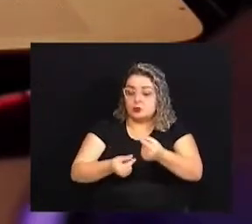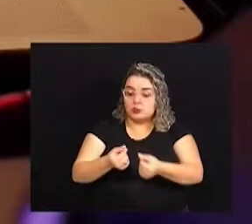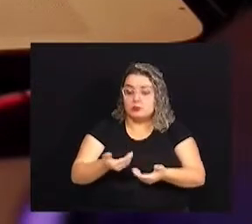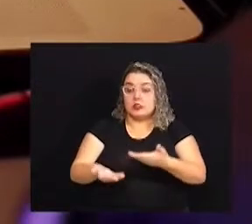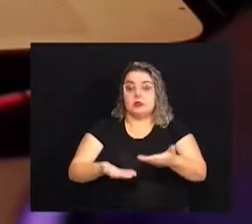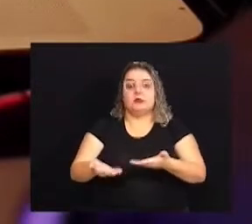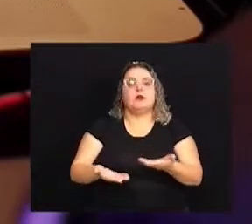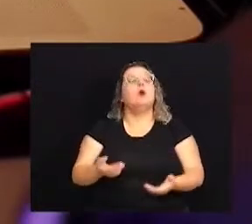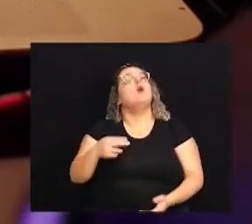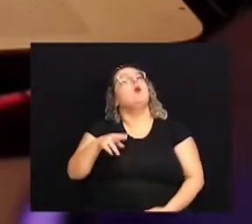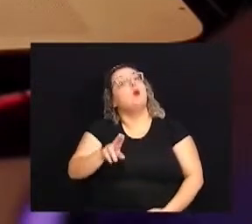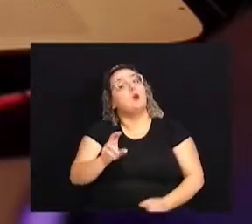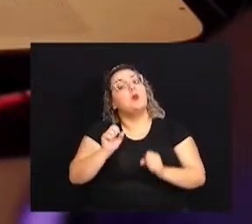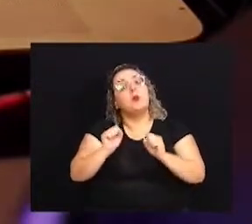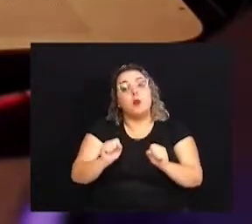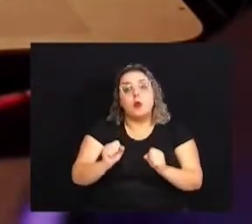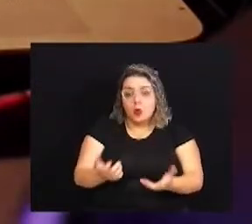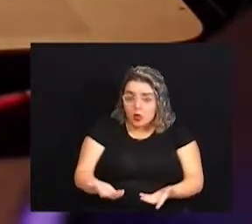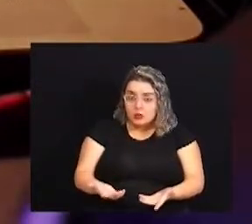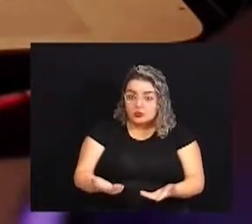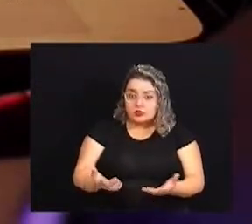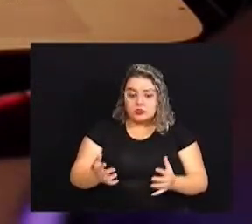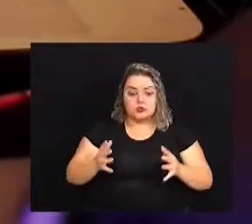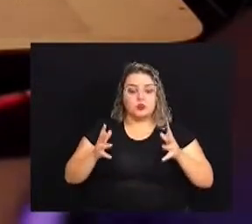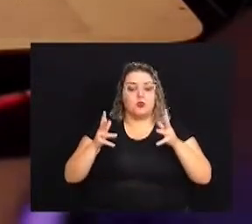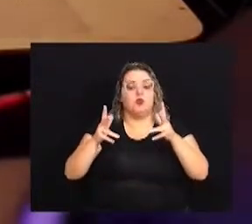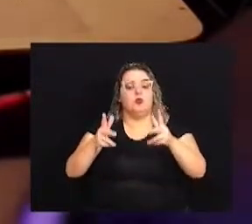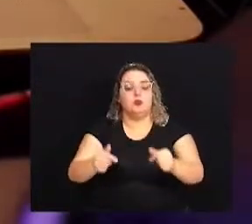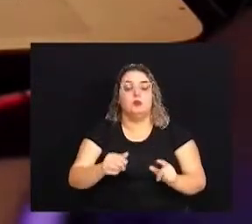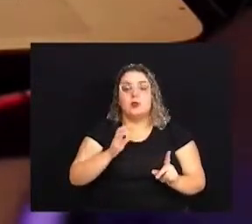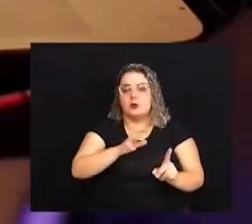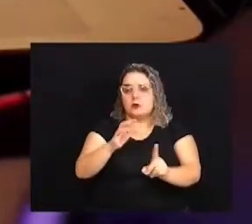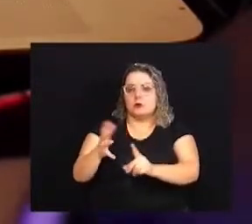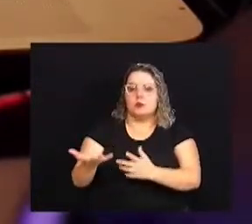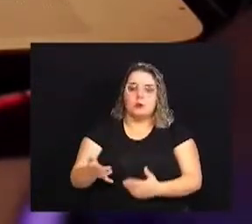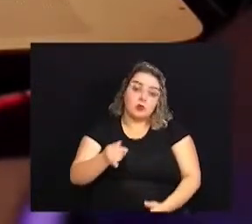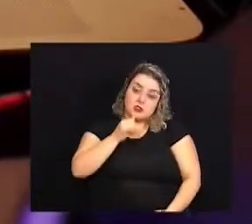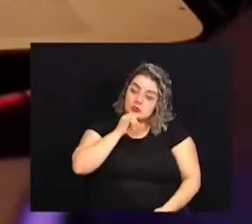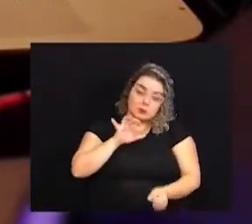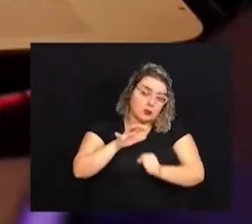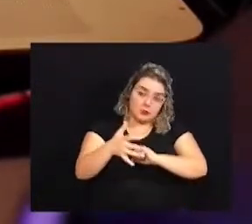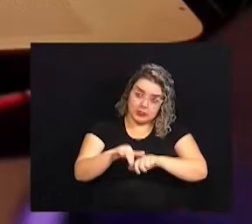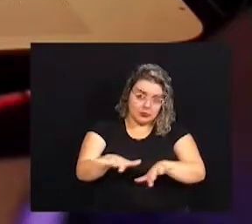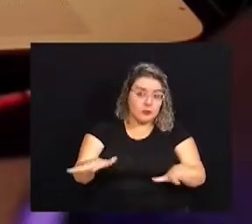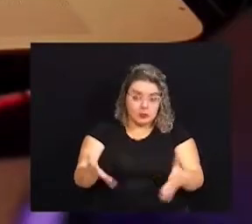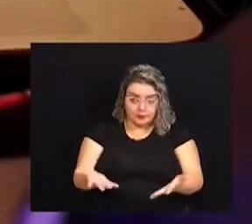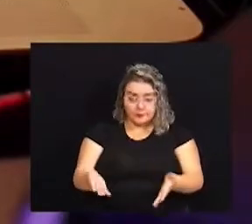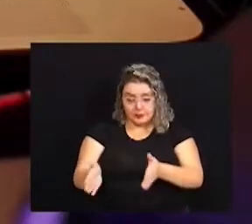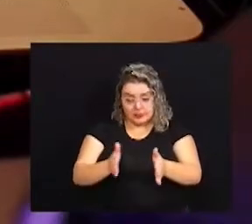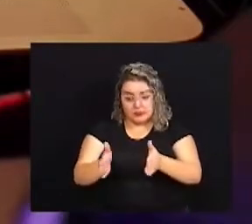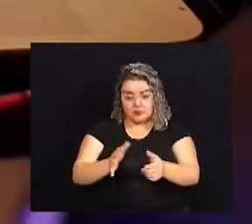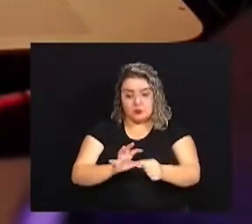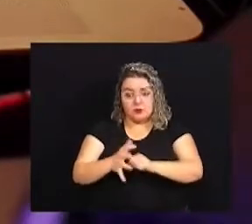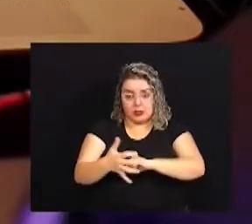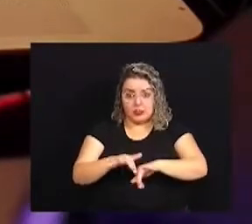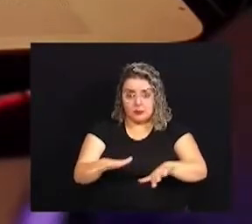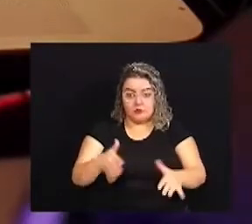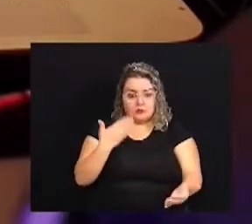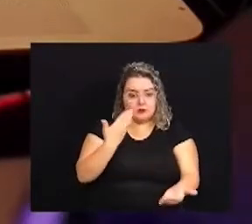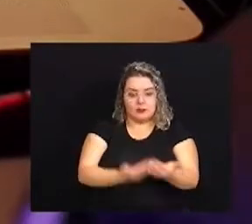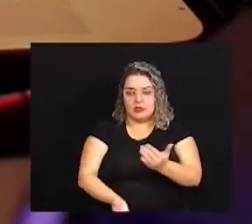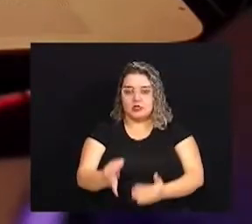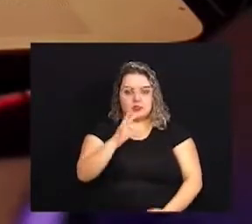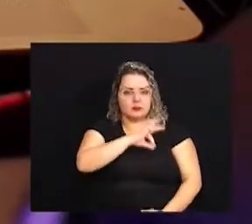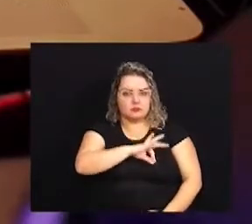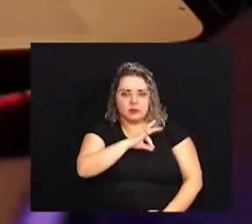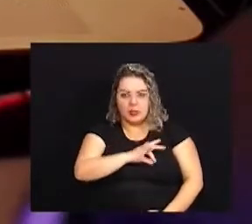poder lidar com aquela situação. Ou pode ser um evento geral que afeta a todos, por exemplo, a pandemia. Durante a pandemia, muitas pessoas